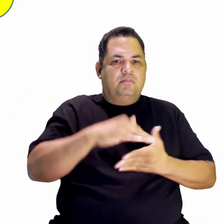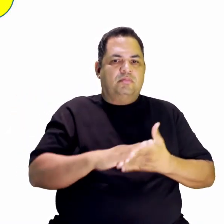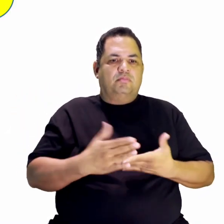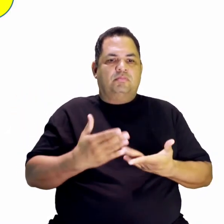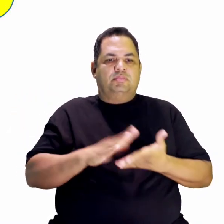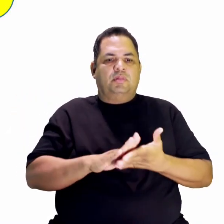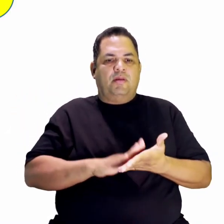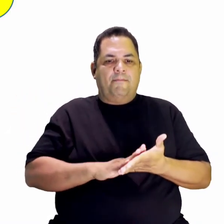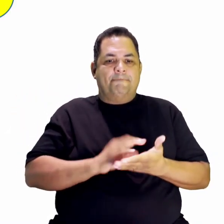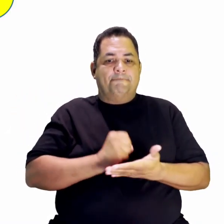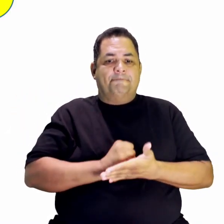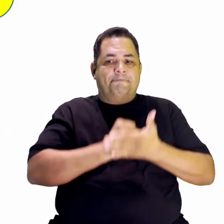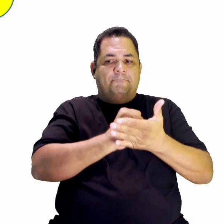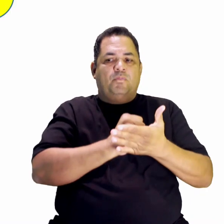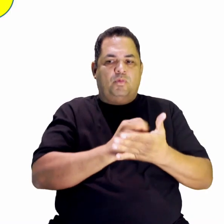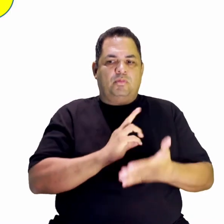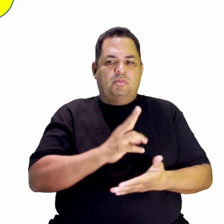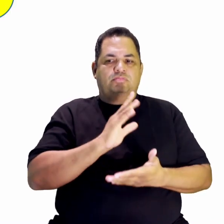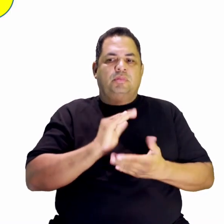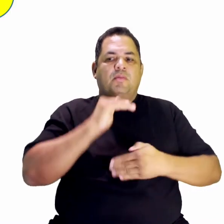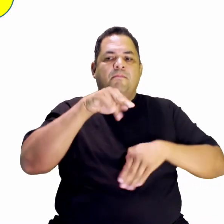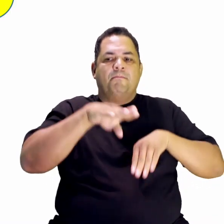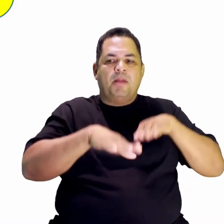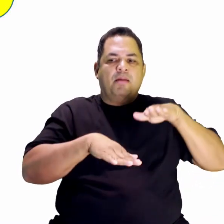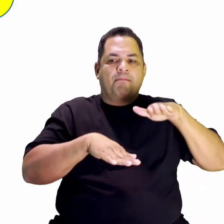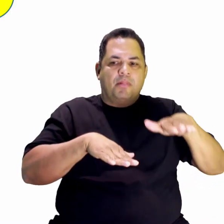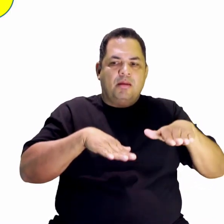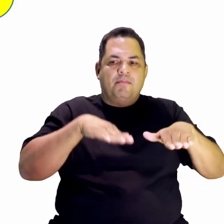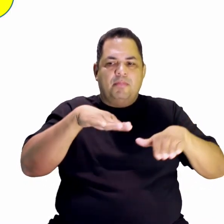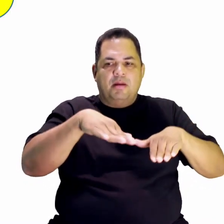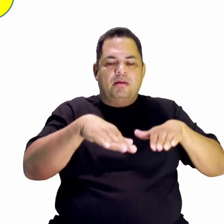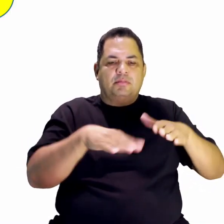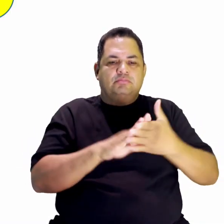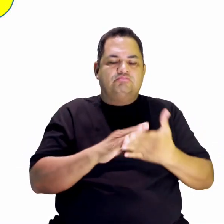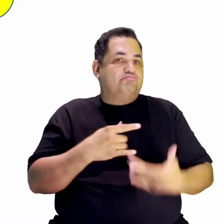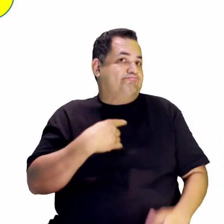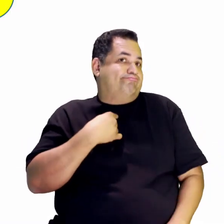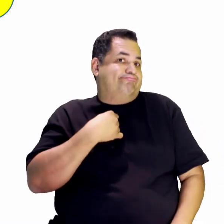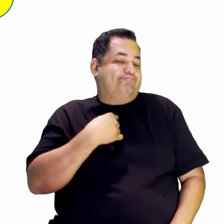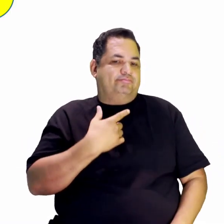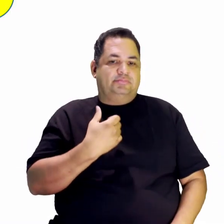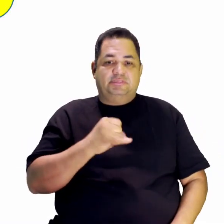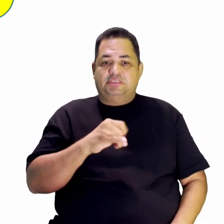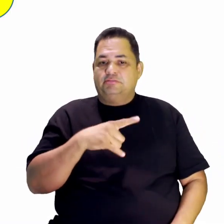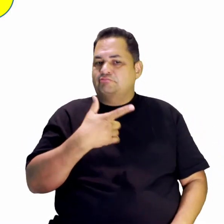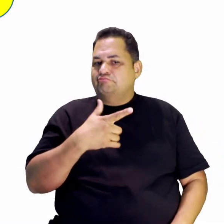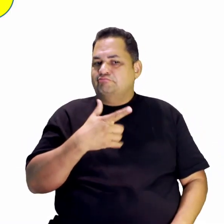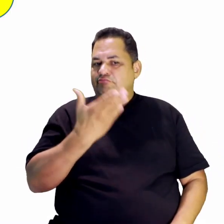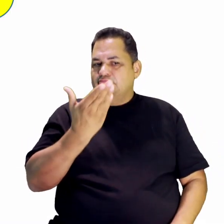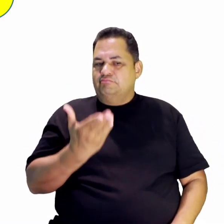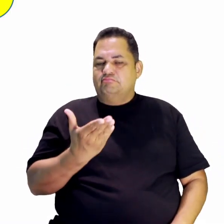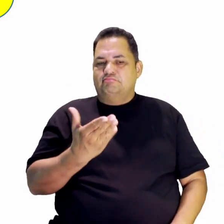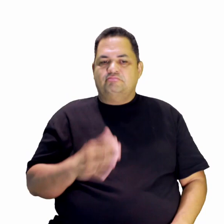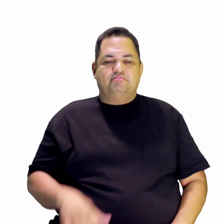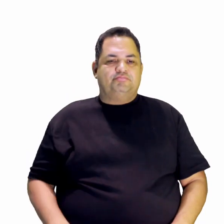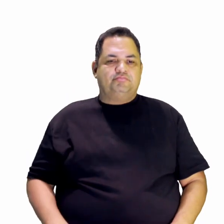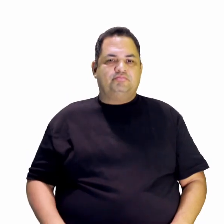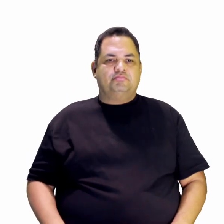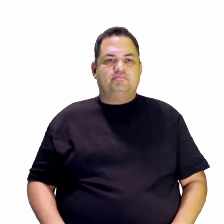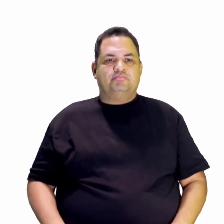dá apoio para você continuar e dar o próximo passo. Sem isso, não era possível caminhar. Você sabe disso num lugar muito liso,